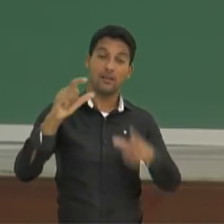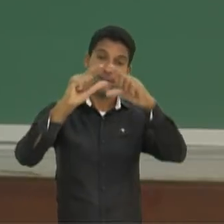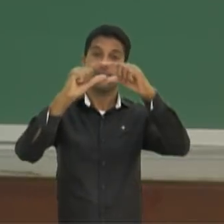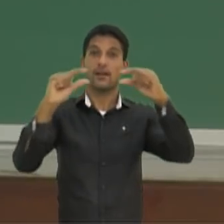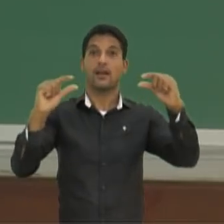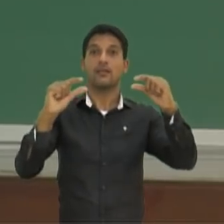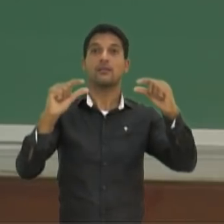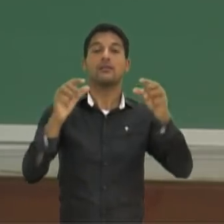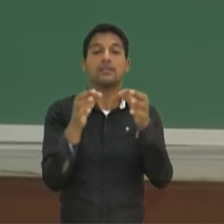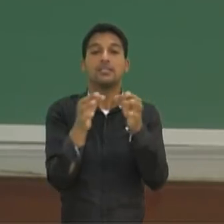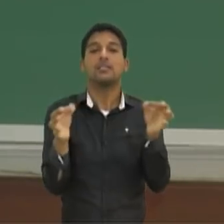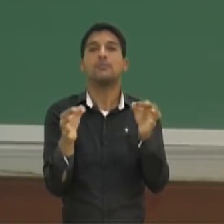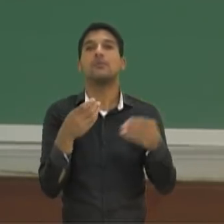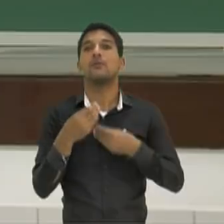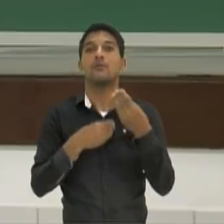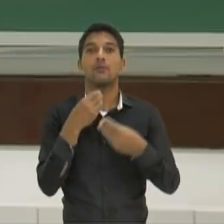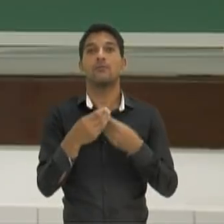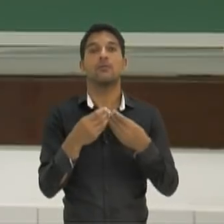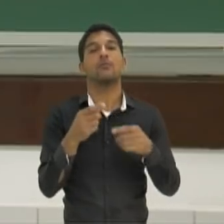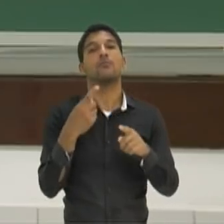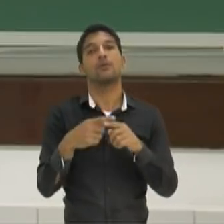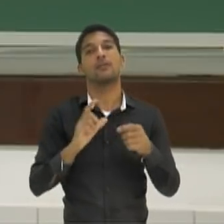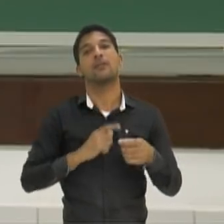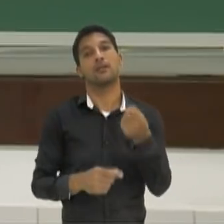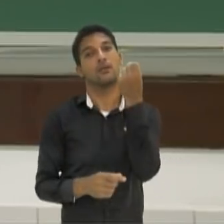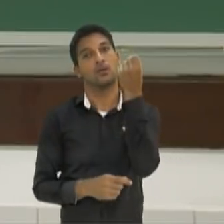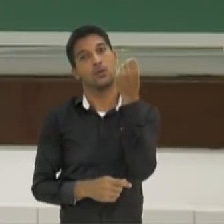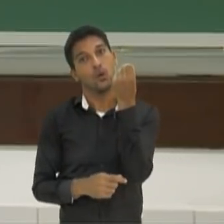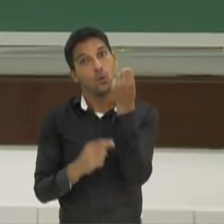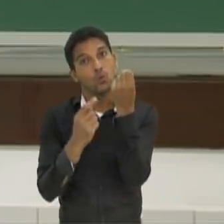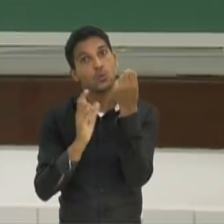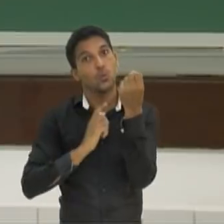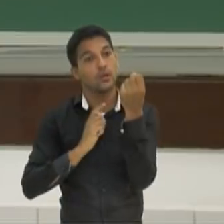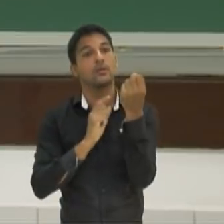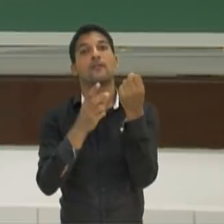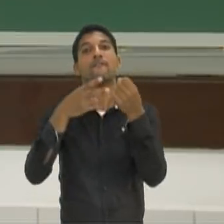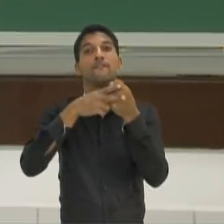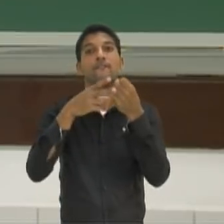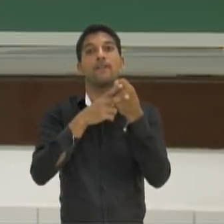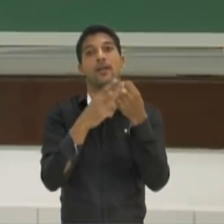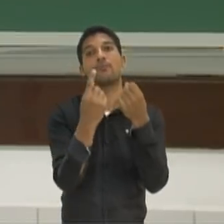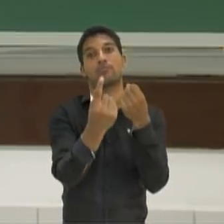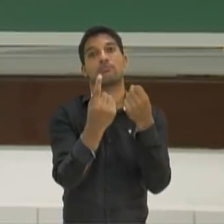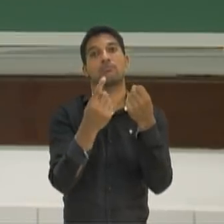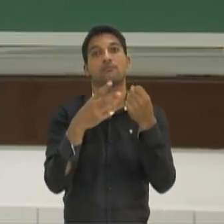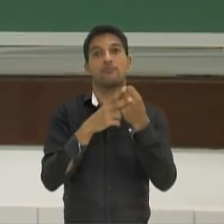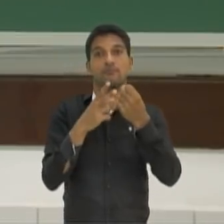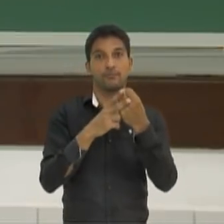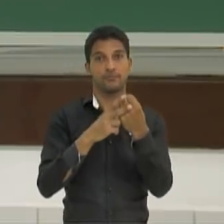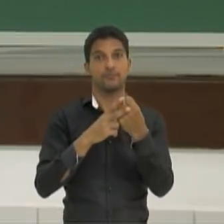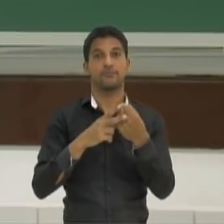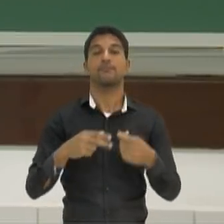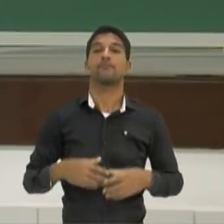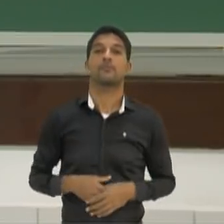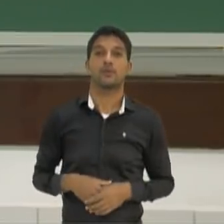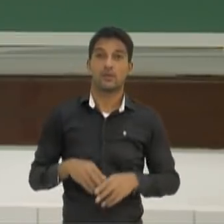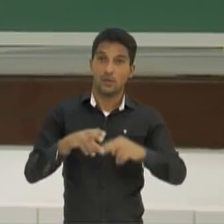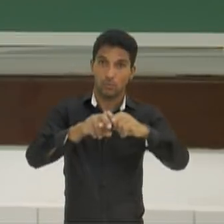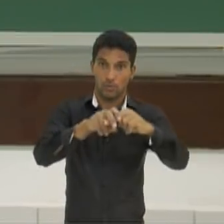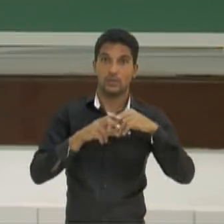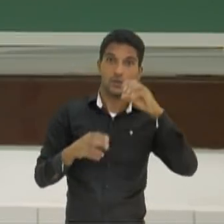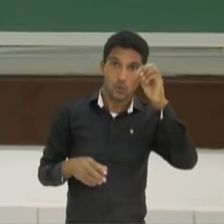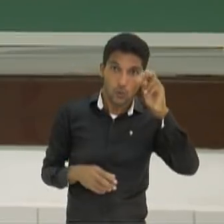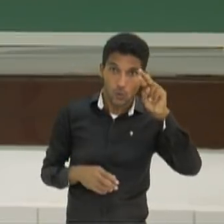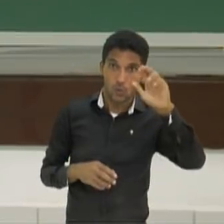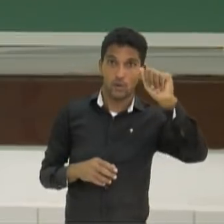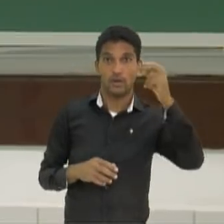simples quando tem apenas uma oração. Se a frase só tem uma oração, ela só tem um verbo. Então, a gente aprendeu que oração